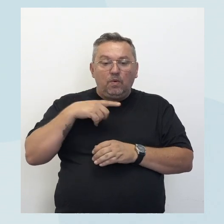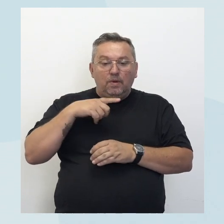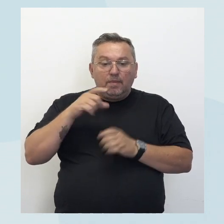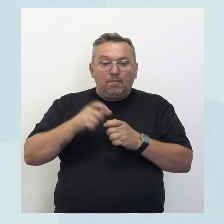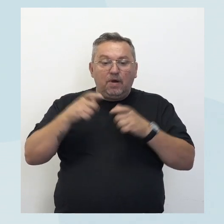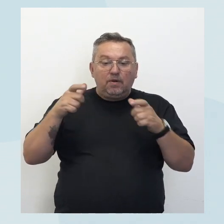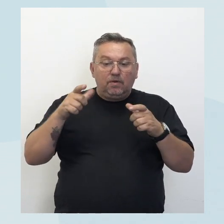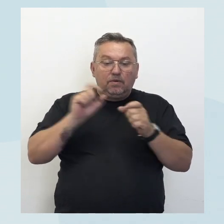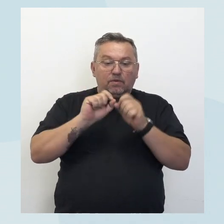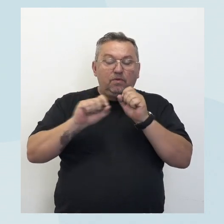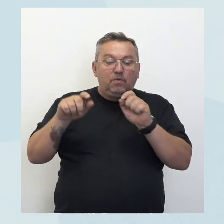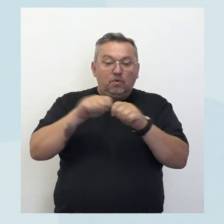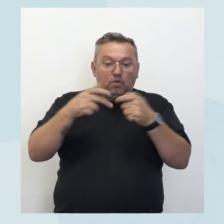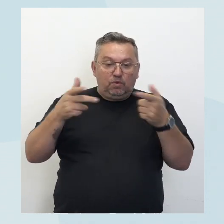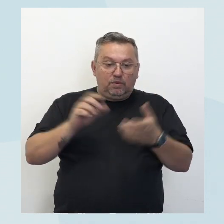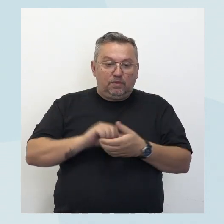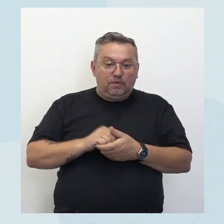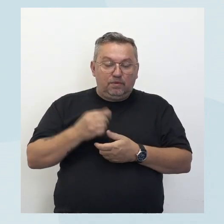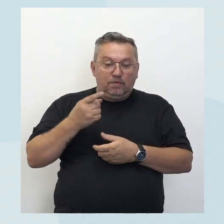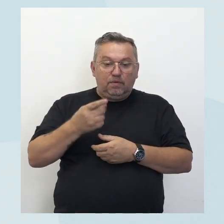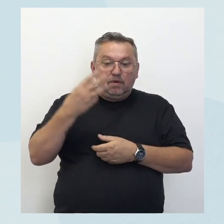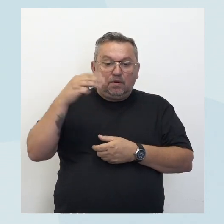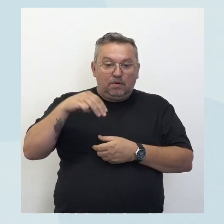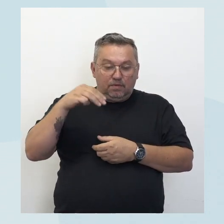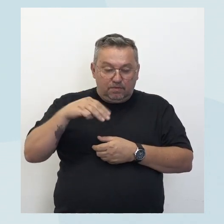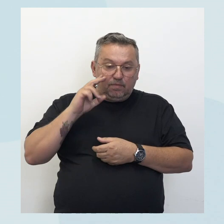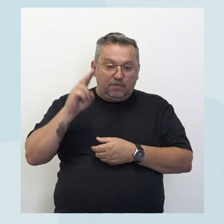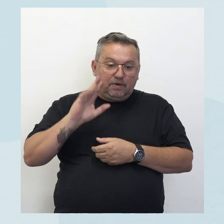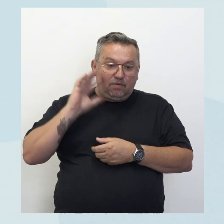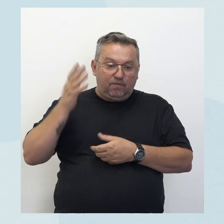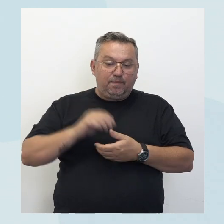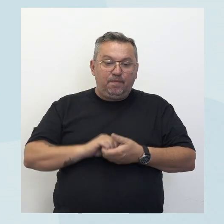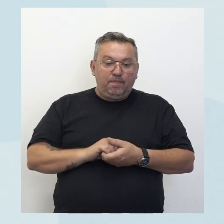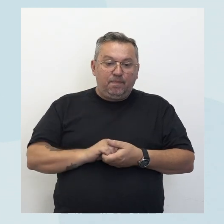no processo de formação dos produtos. Vou dar para vocês aí 3 minutinhos para essa questão. Vamos lá?